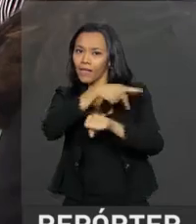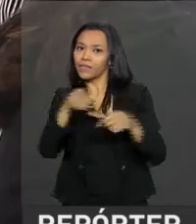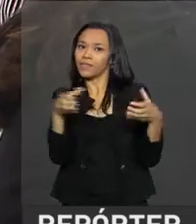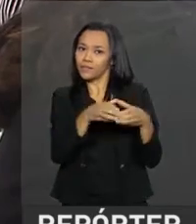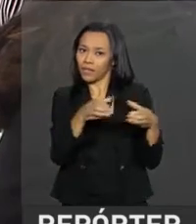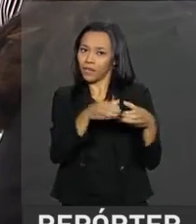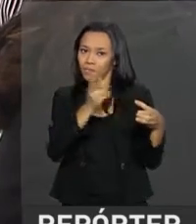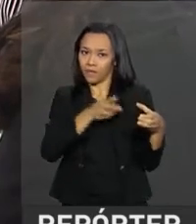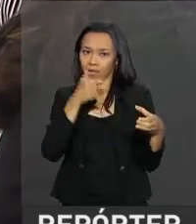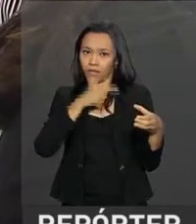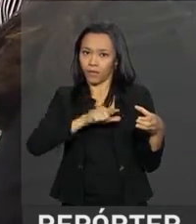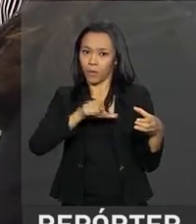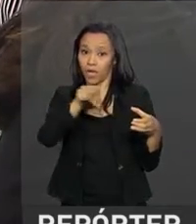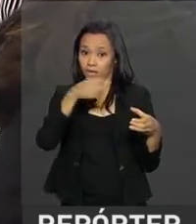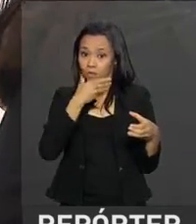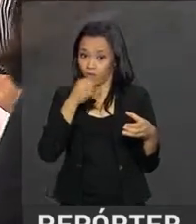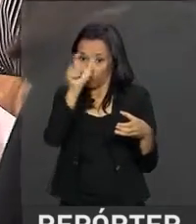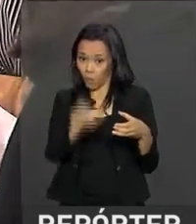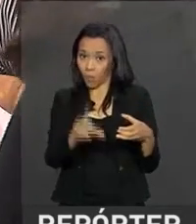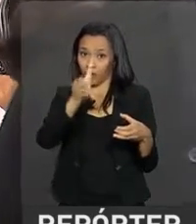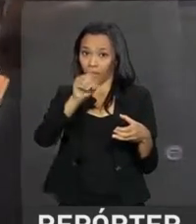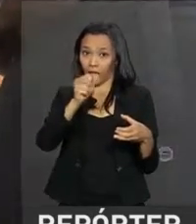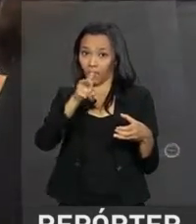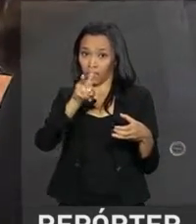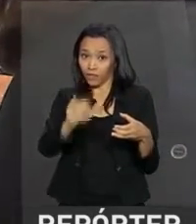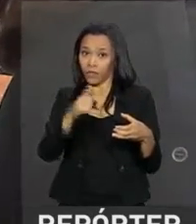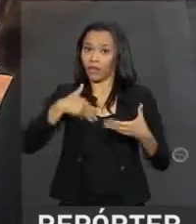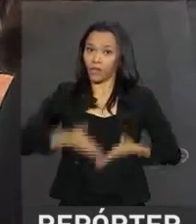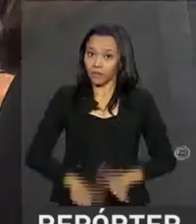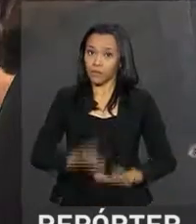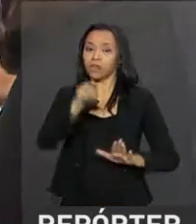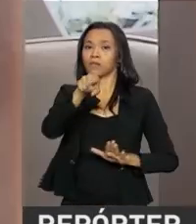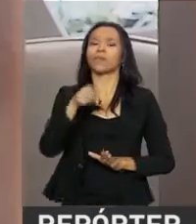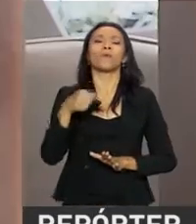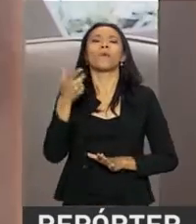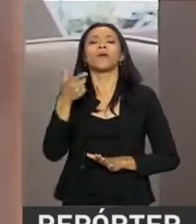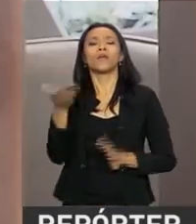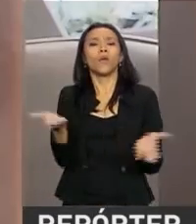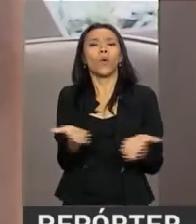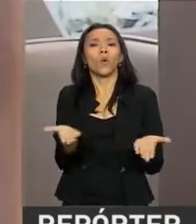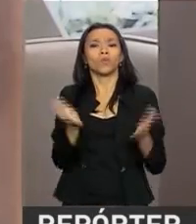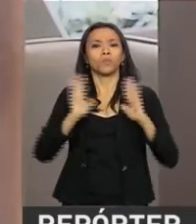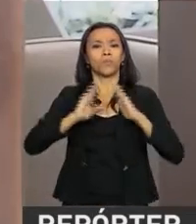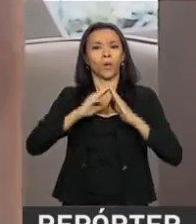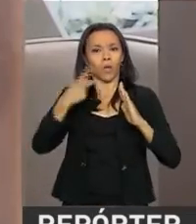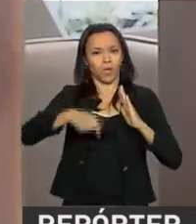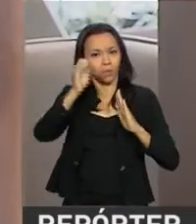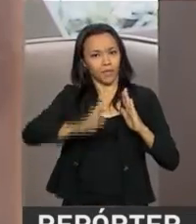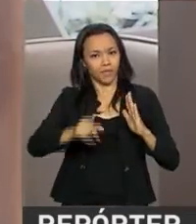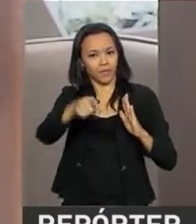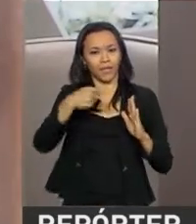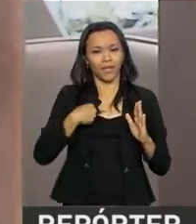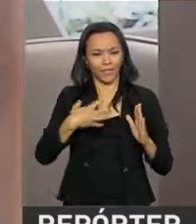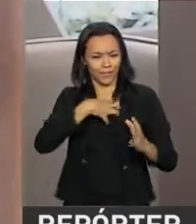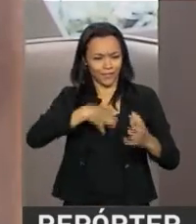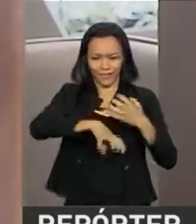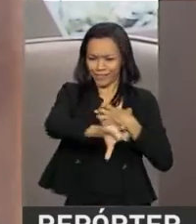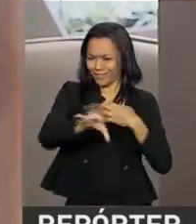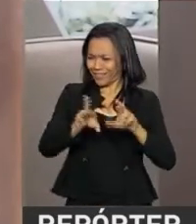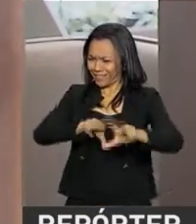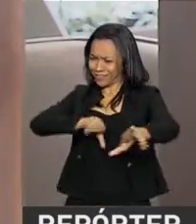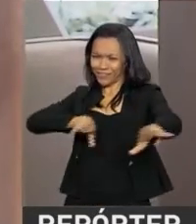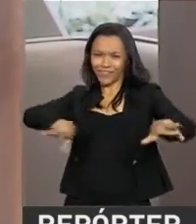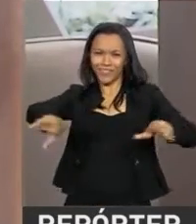brasileiro. Davi nasceu na Guiné-Bissau, morou em Portugal, em Angola e hoje vive no Brasil. Ele se diverte com as diferentes maneiras de falar o